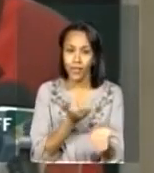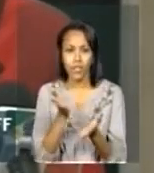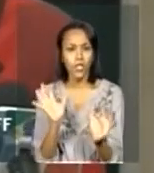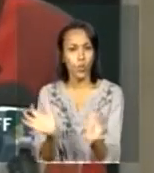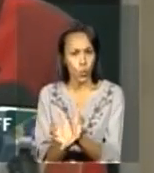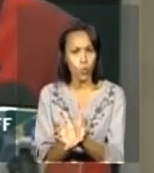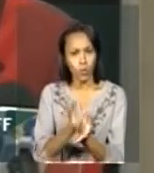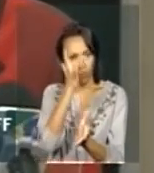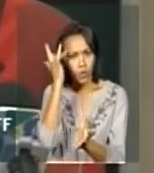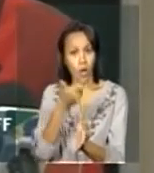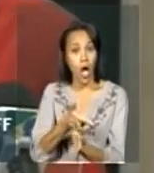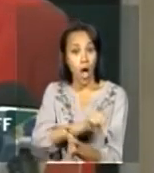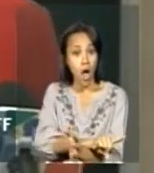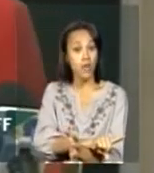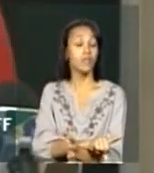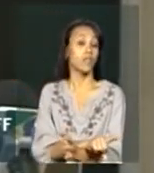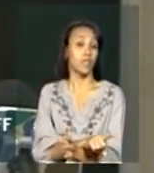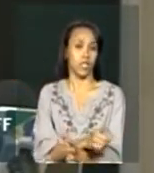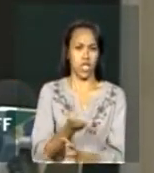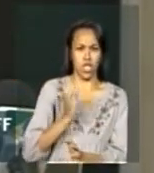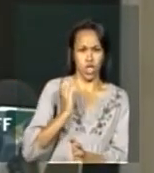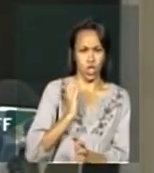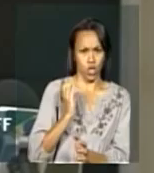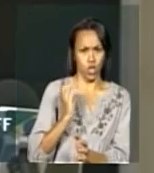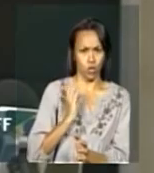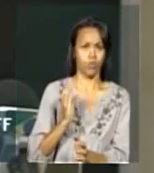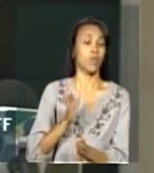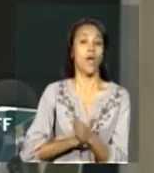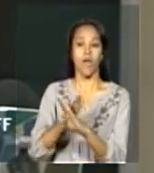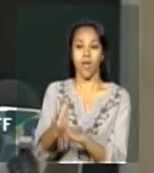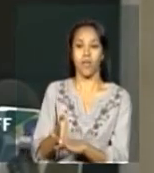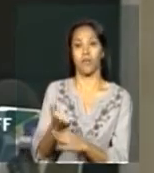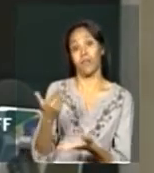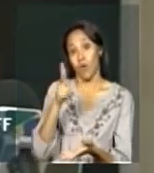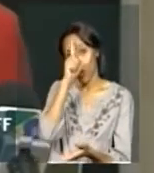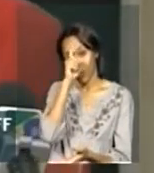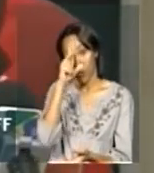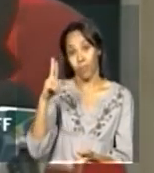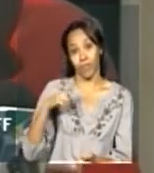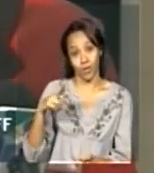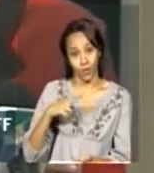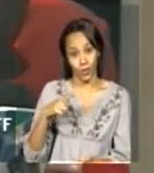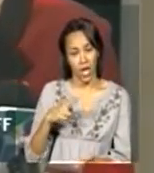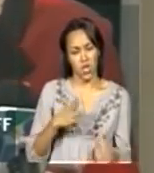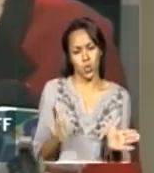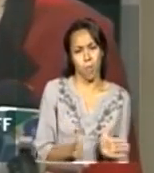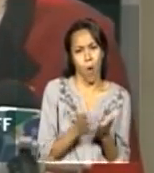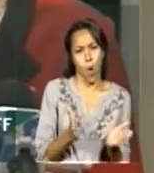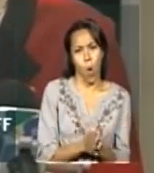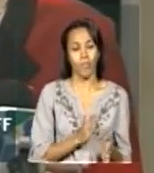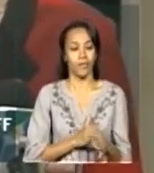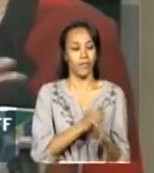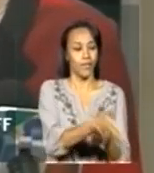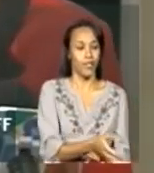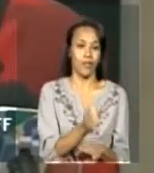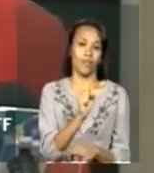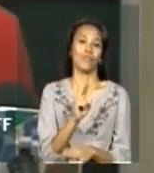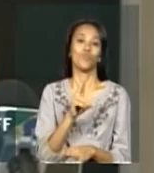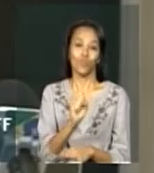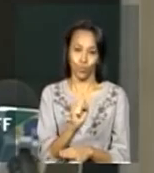população, porque antes era assim, os ricos eram atendidos pelo sistema privado e os muito pobres pelo Sistema Único de